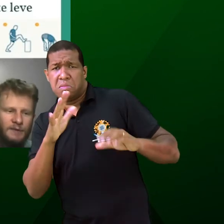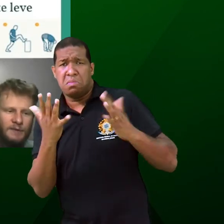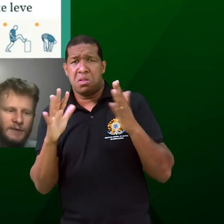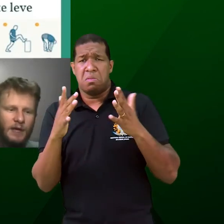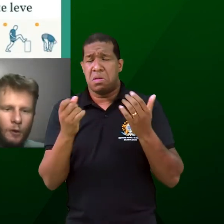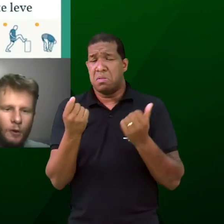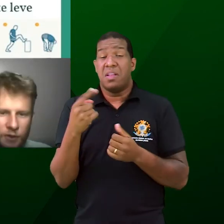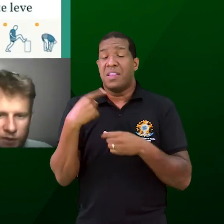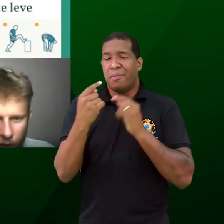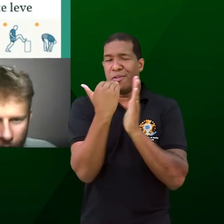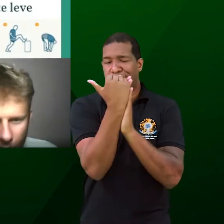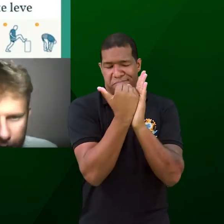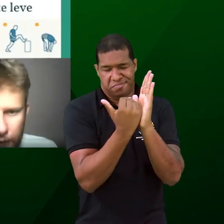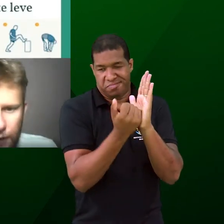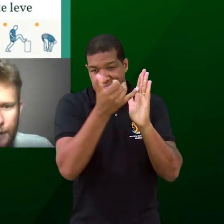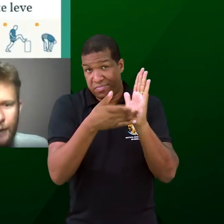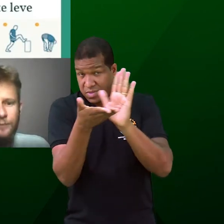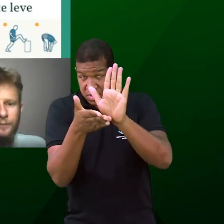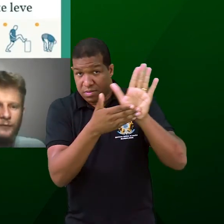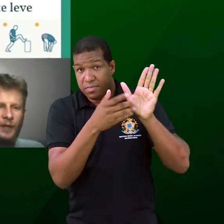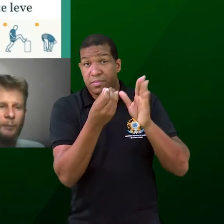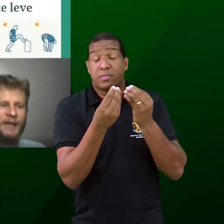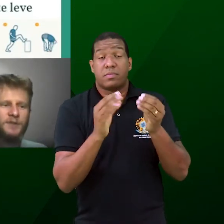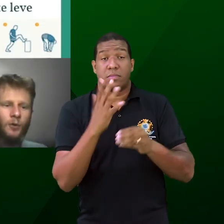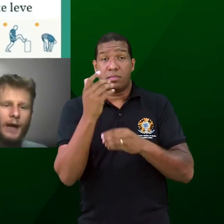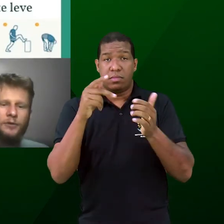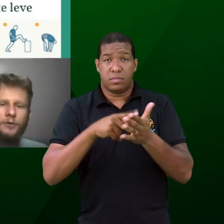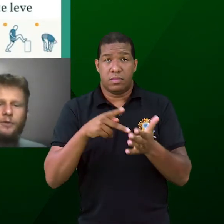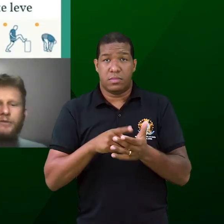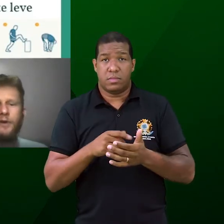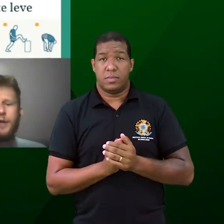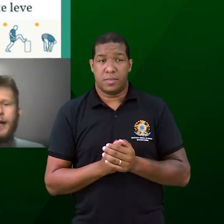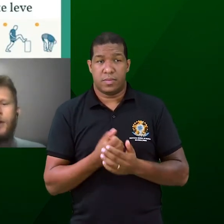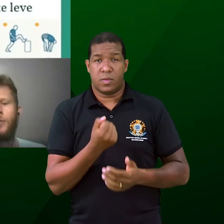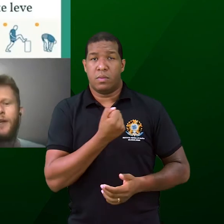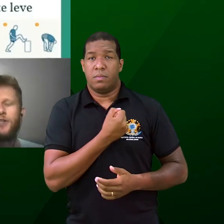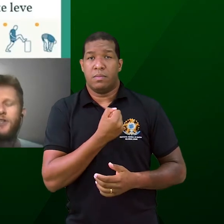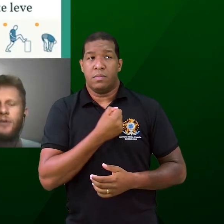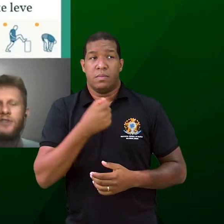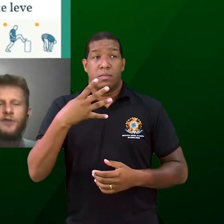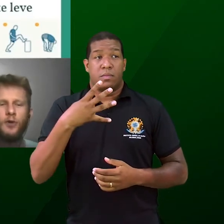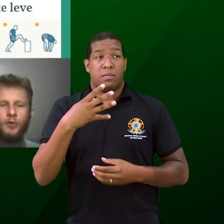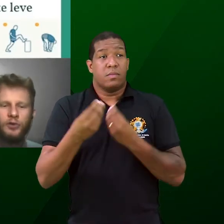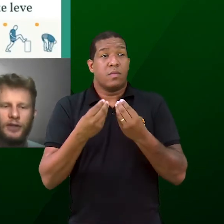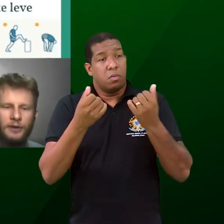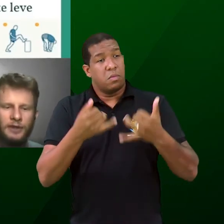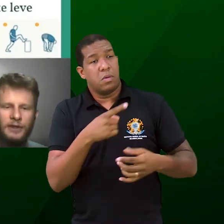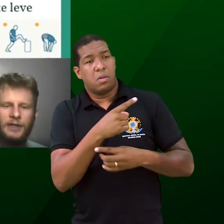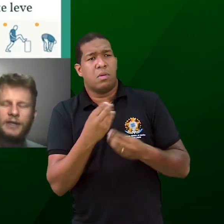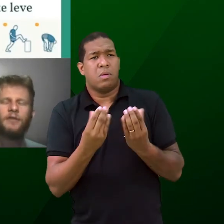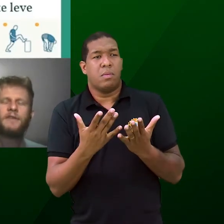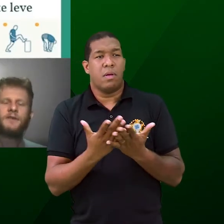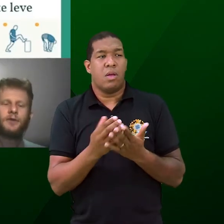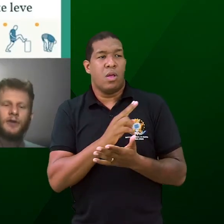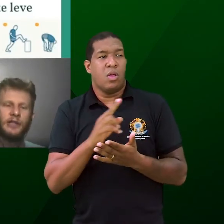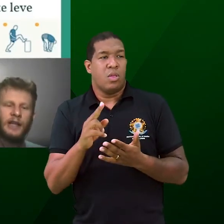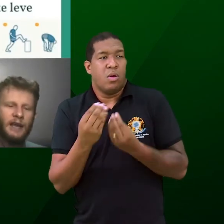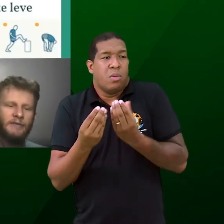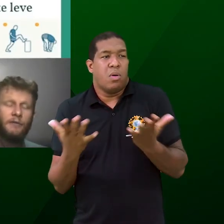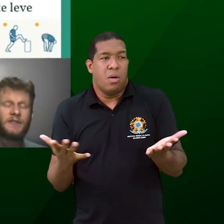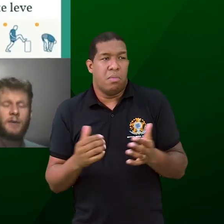seria o recomendado. E pode mais? Pode. Né? Pode mais. Aí vai depender da intensidade que tu vai imprimir para aquela atividade,